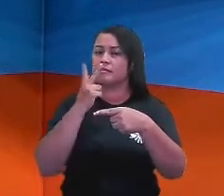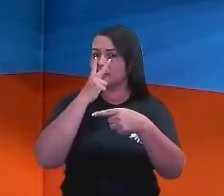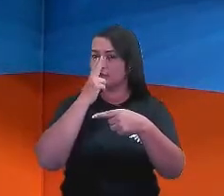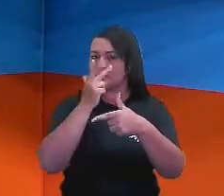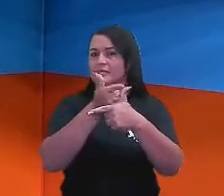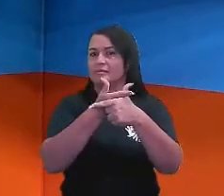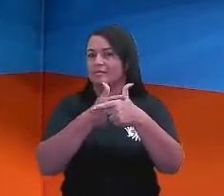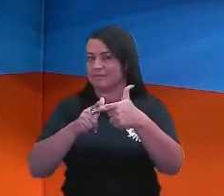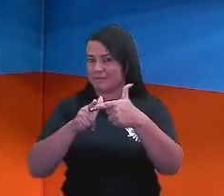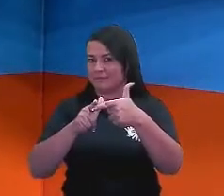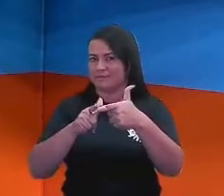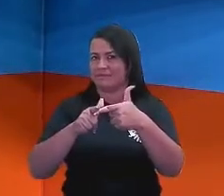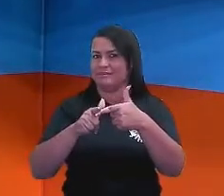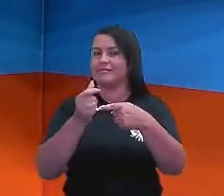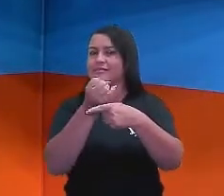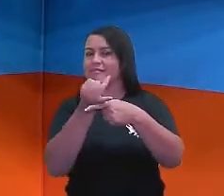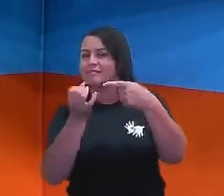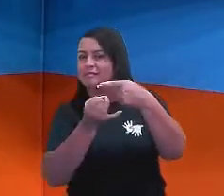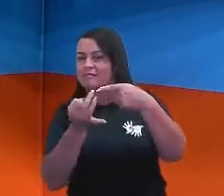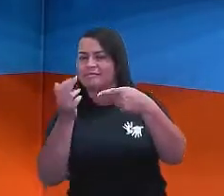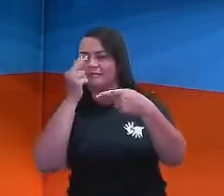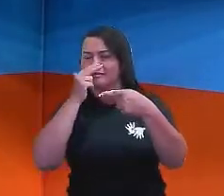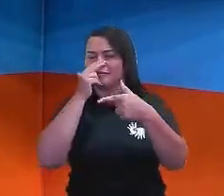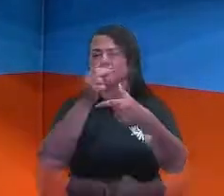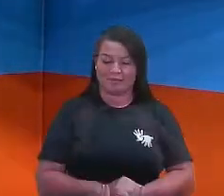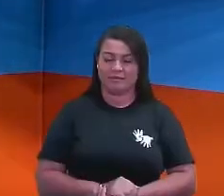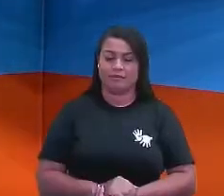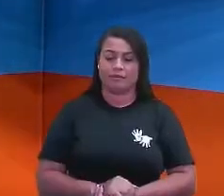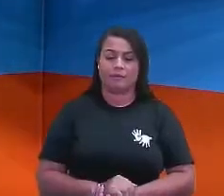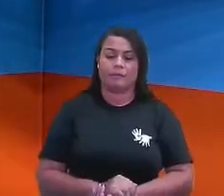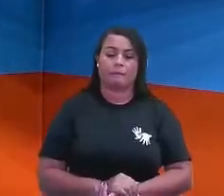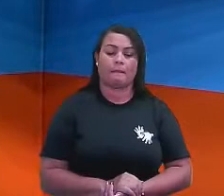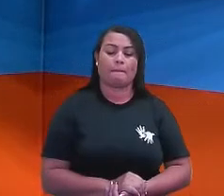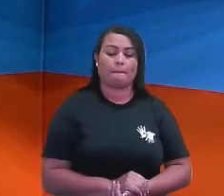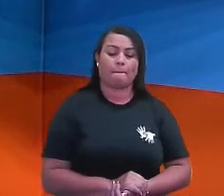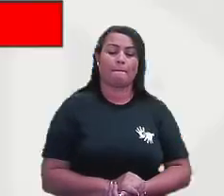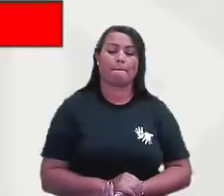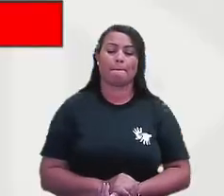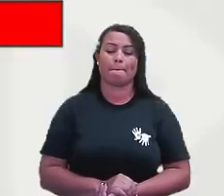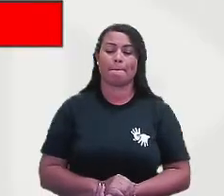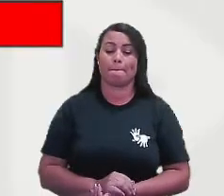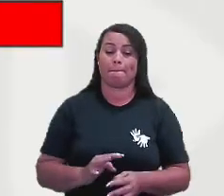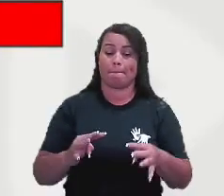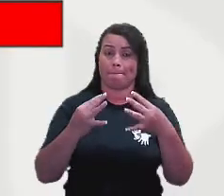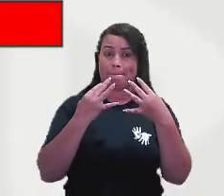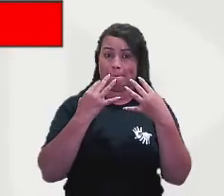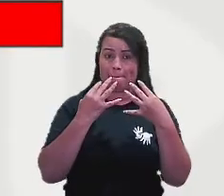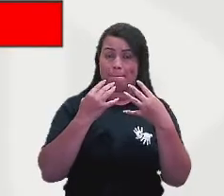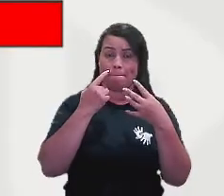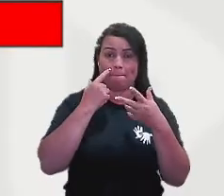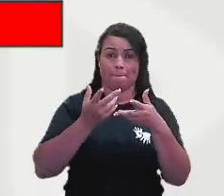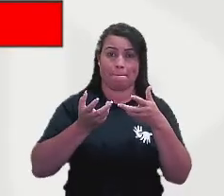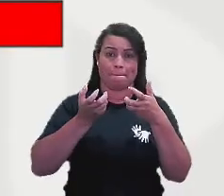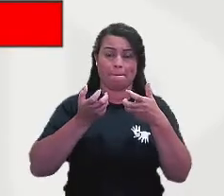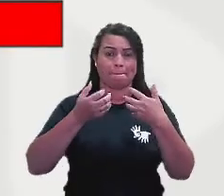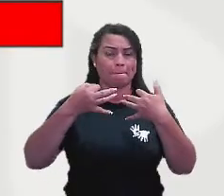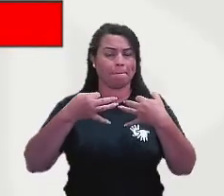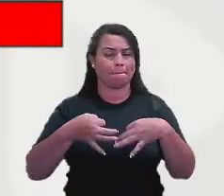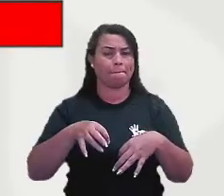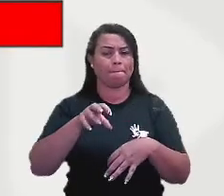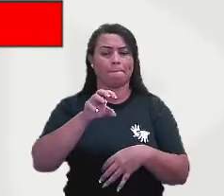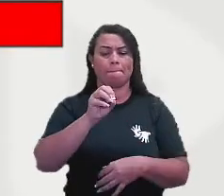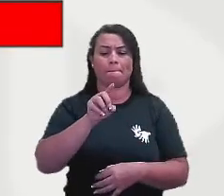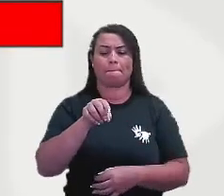indica, né, que eu realizo uma divisão. Então, presta bem atenção aí para que a gente chegue a esse 0,5. Qual